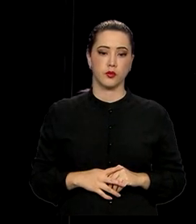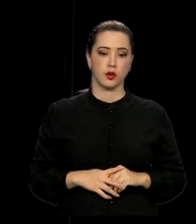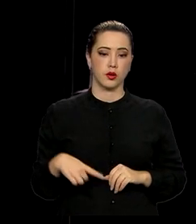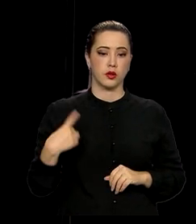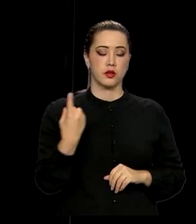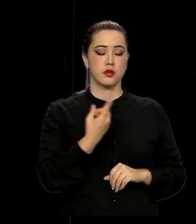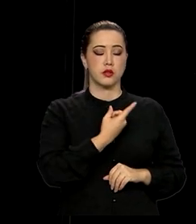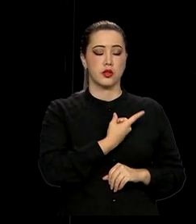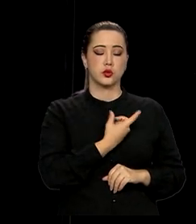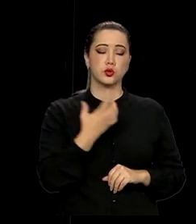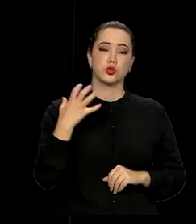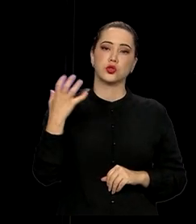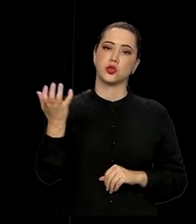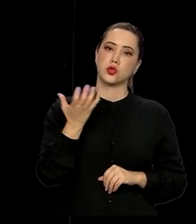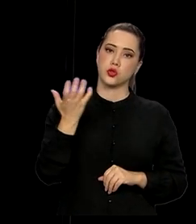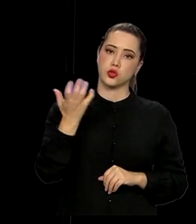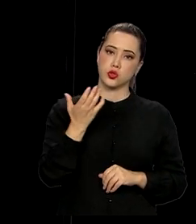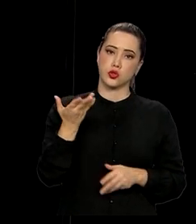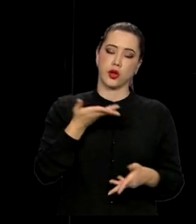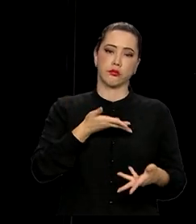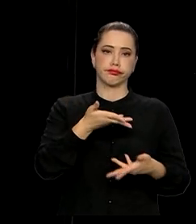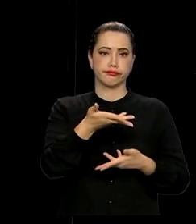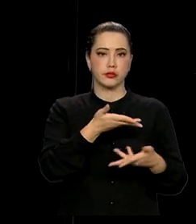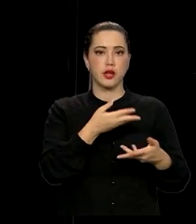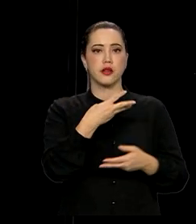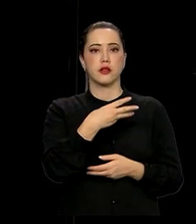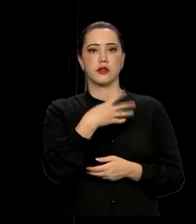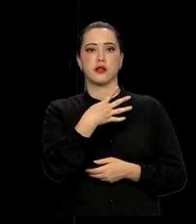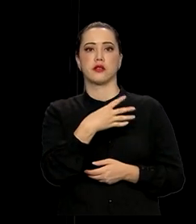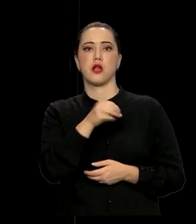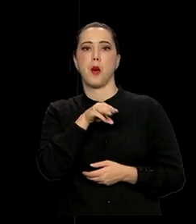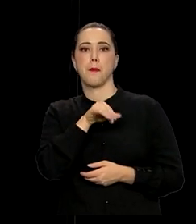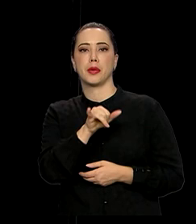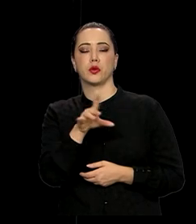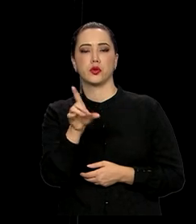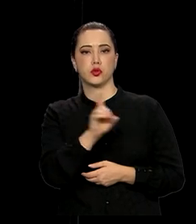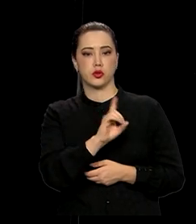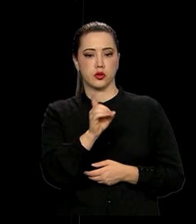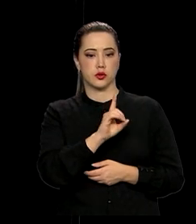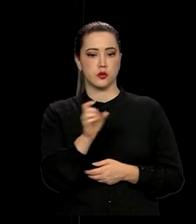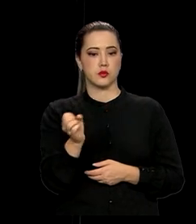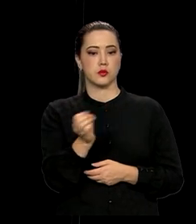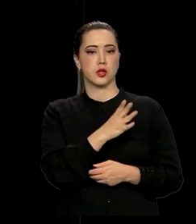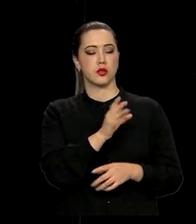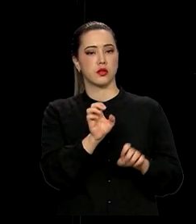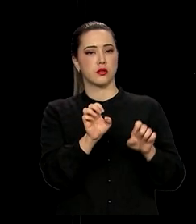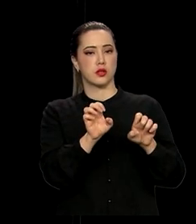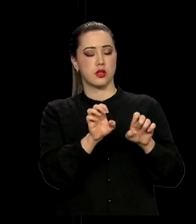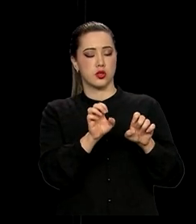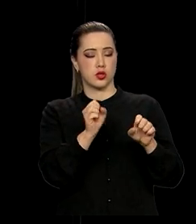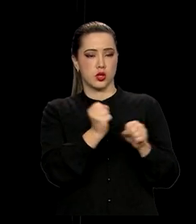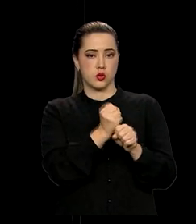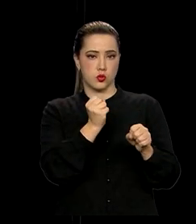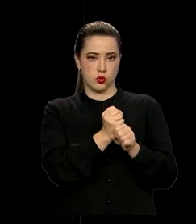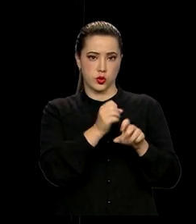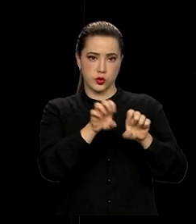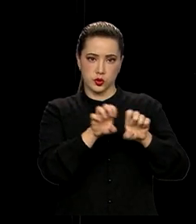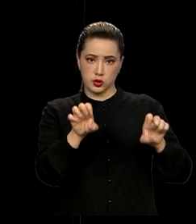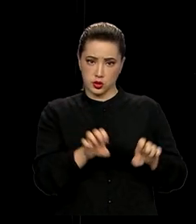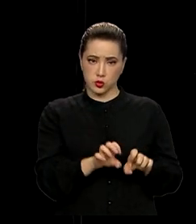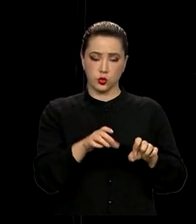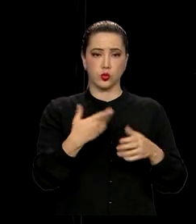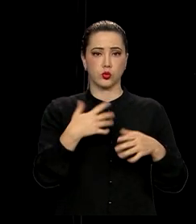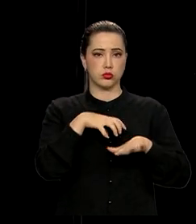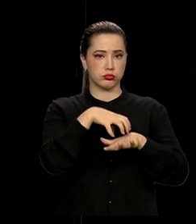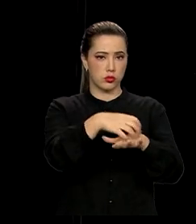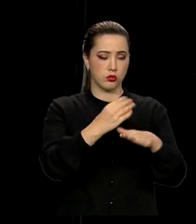mobilizar 340 bilhões de dólares para a modernização de nossa infraestrutura logística, com investimento